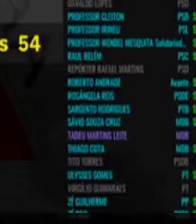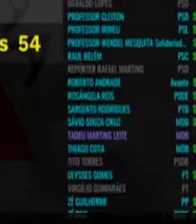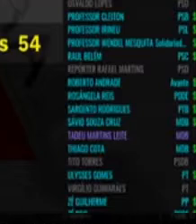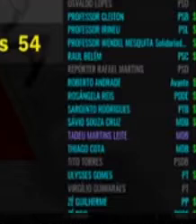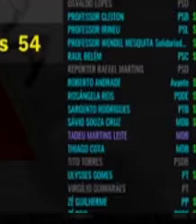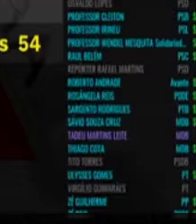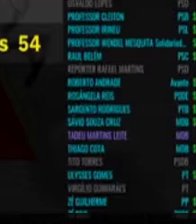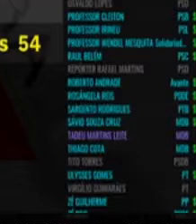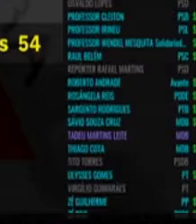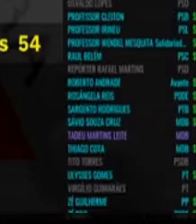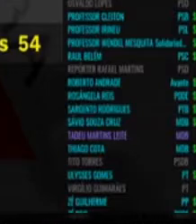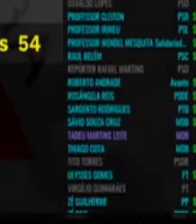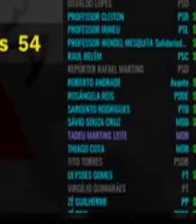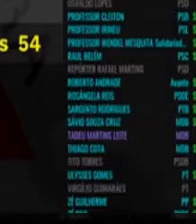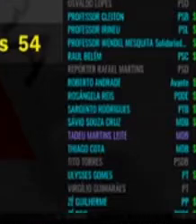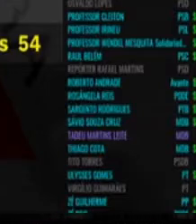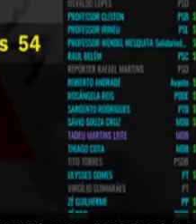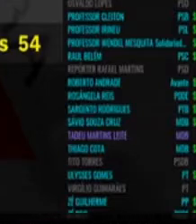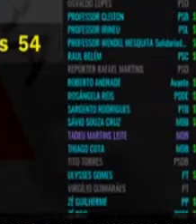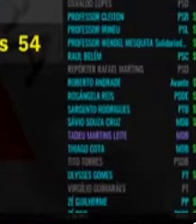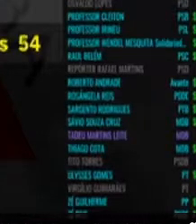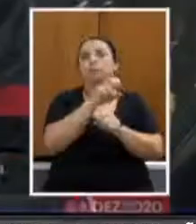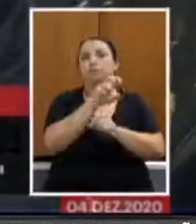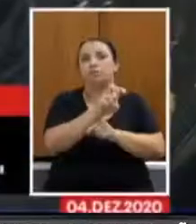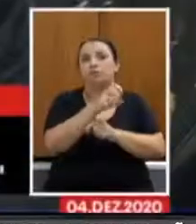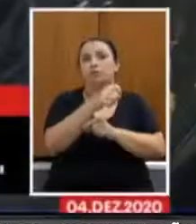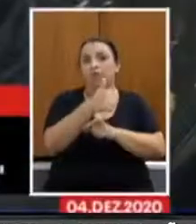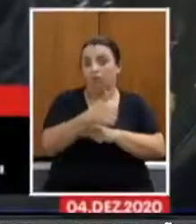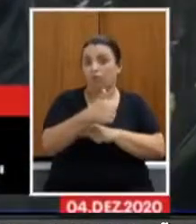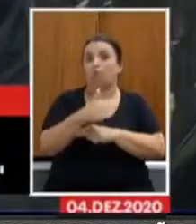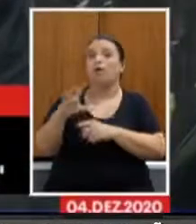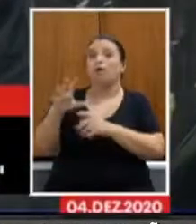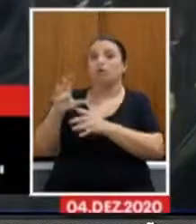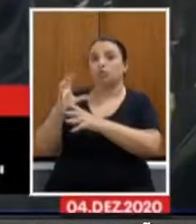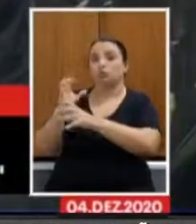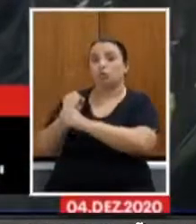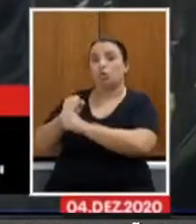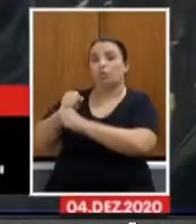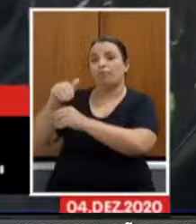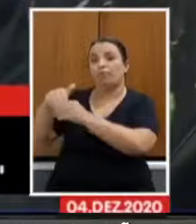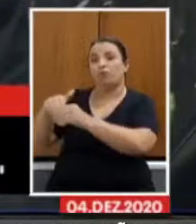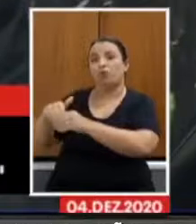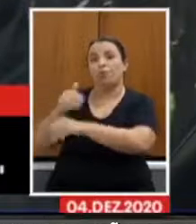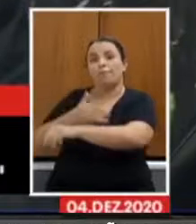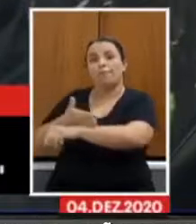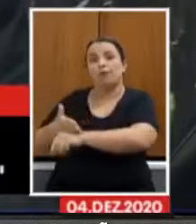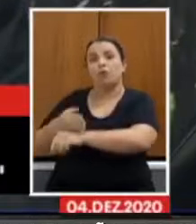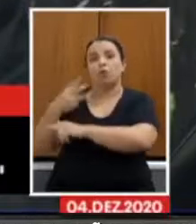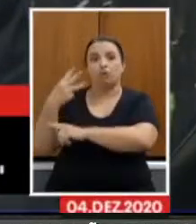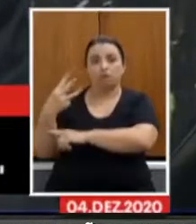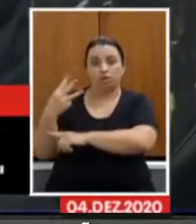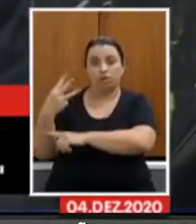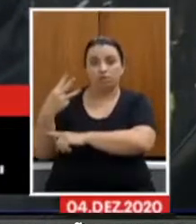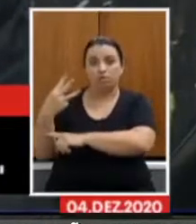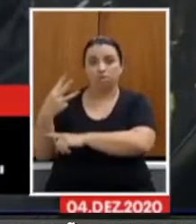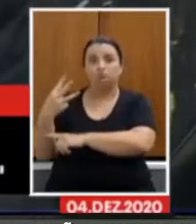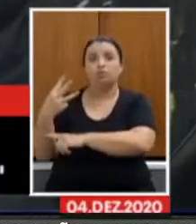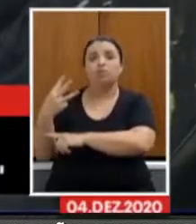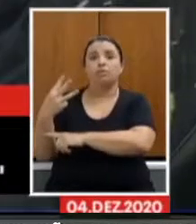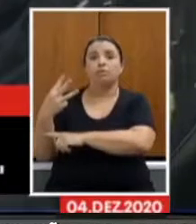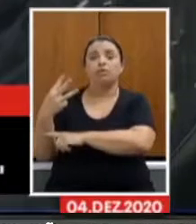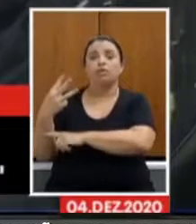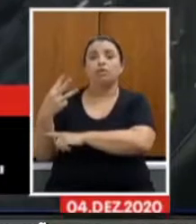Votaram sim, 51 senhoras e senhores deputados. Votaram em branco, 3 senhoras e senhores